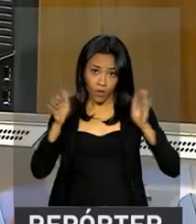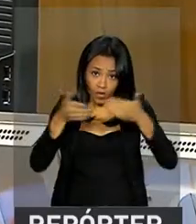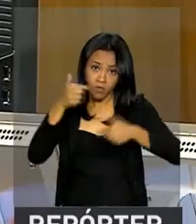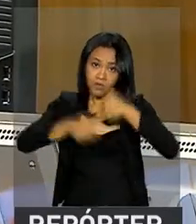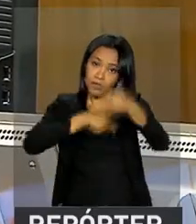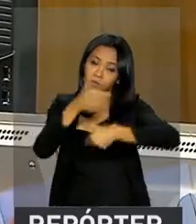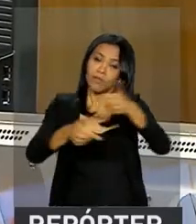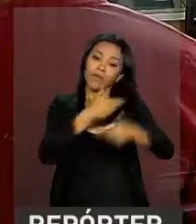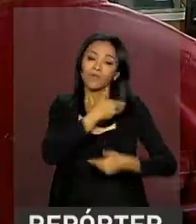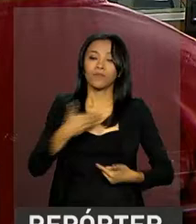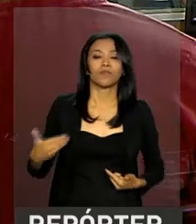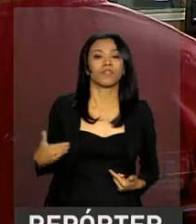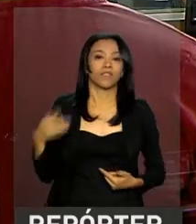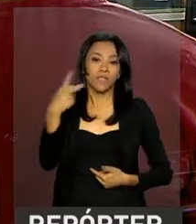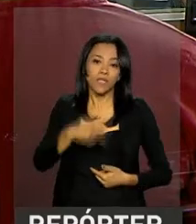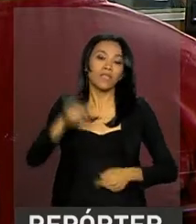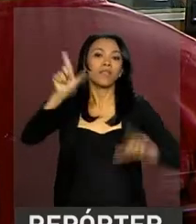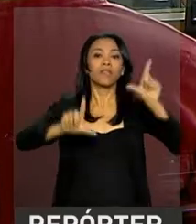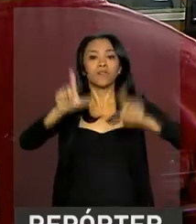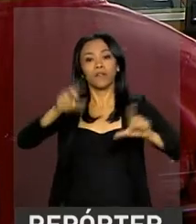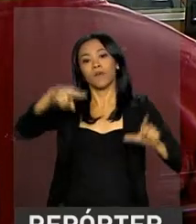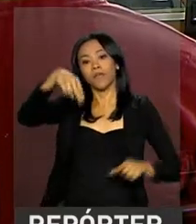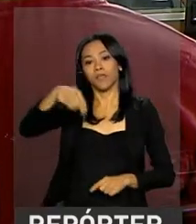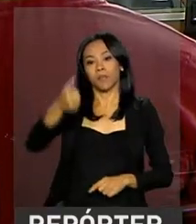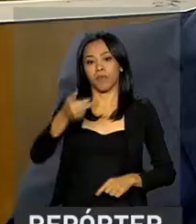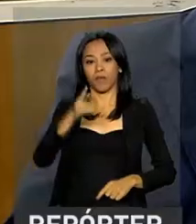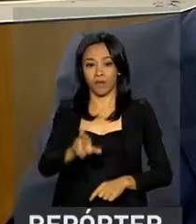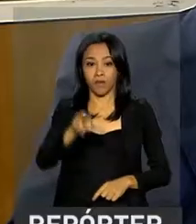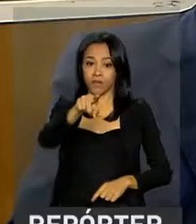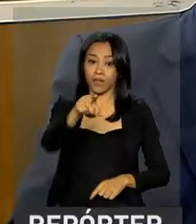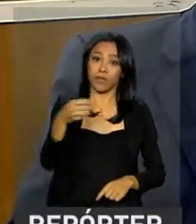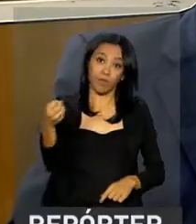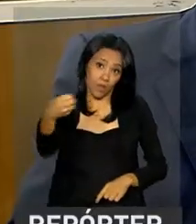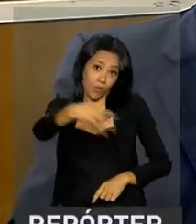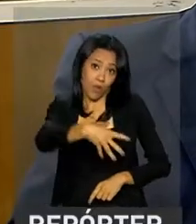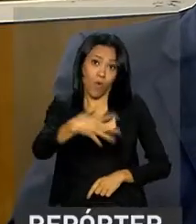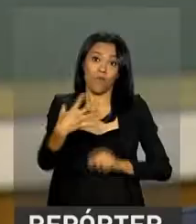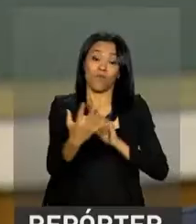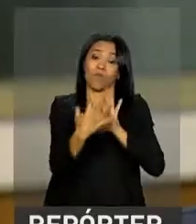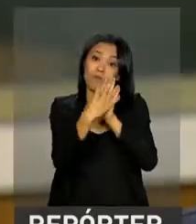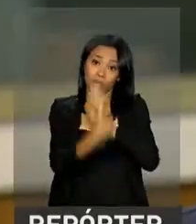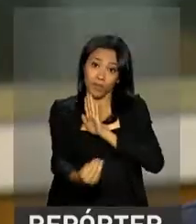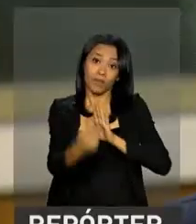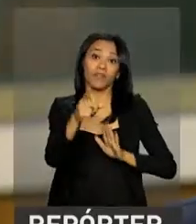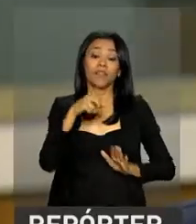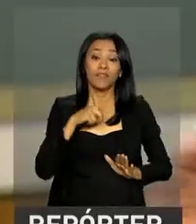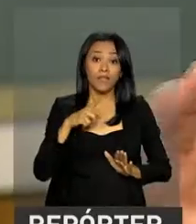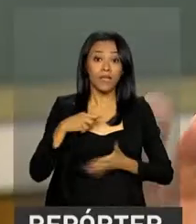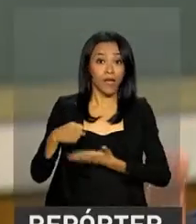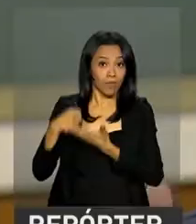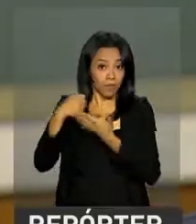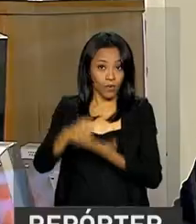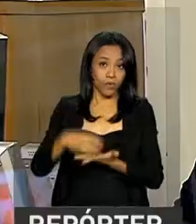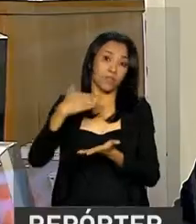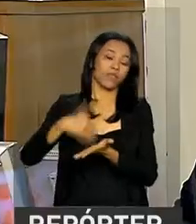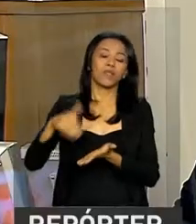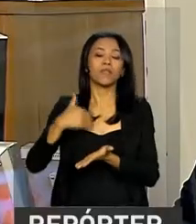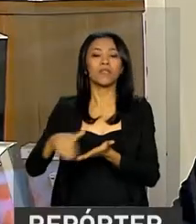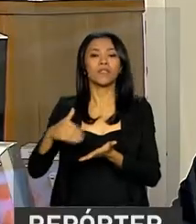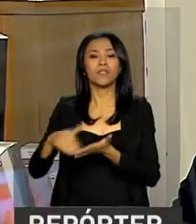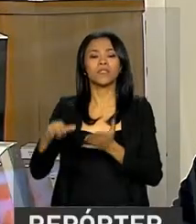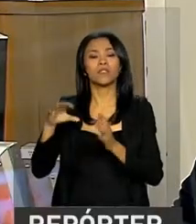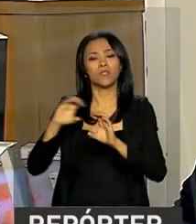tvnbr programa que ganhou um novo formato e tem a parceria da secretaria especial de comunicação social